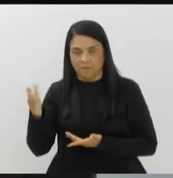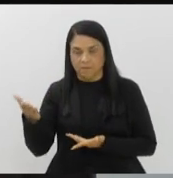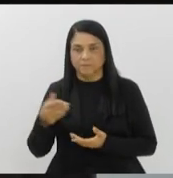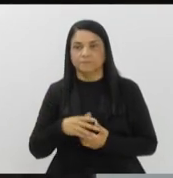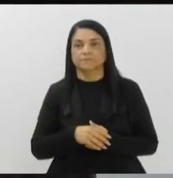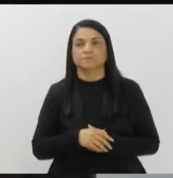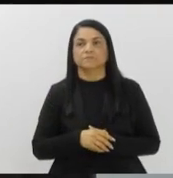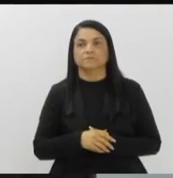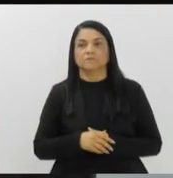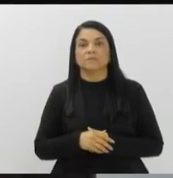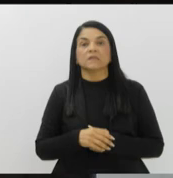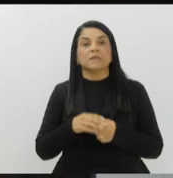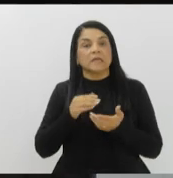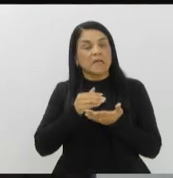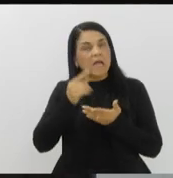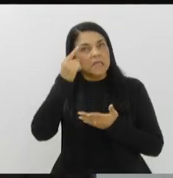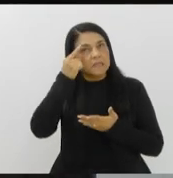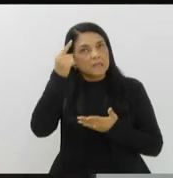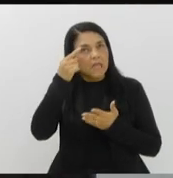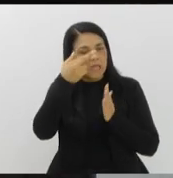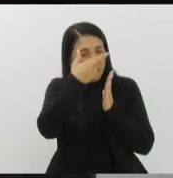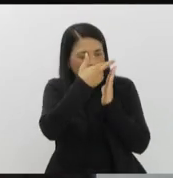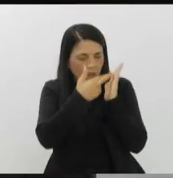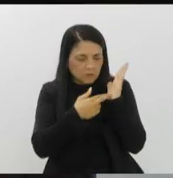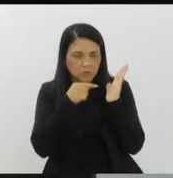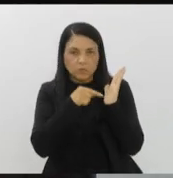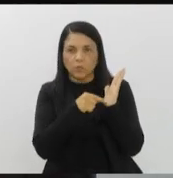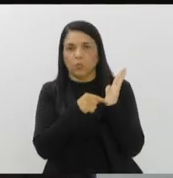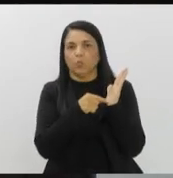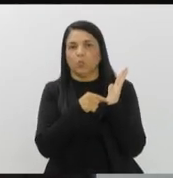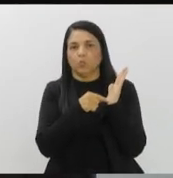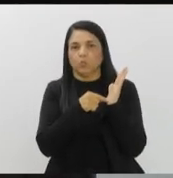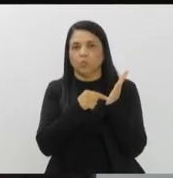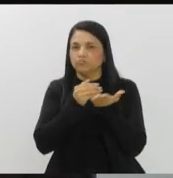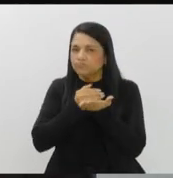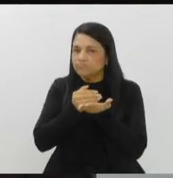E a ideia é que, a partir desse relatório, a gente também possa